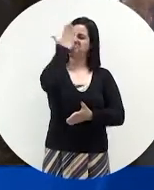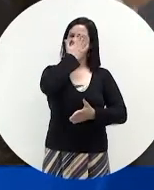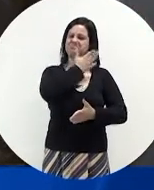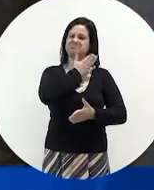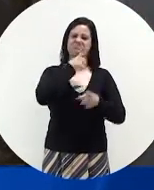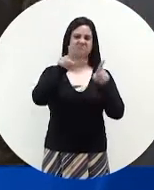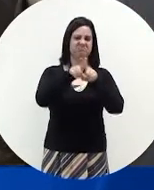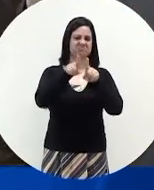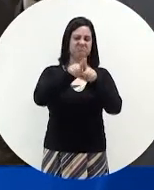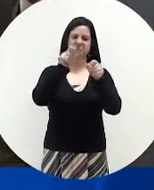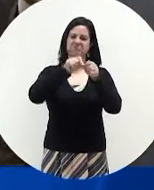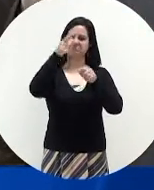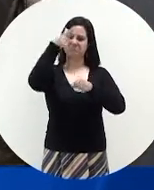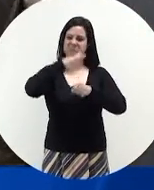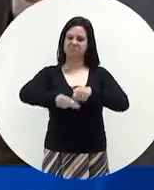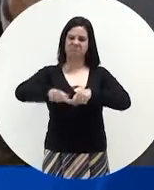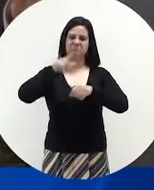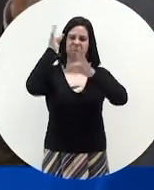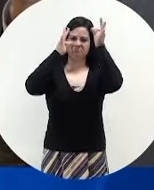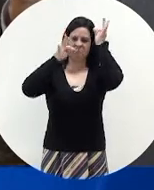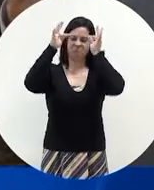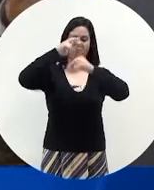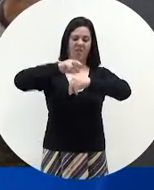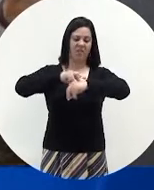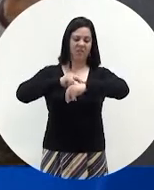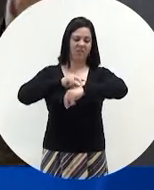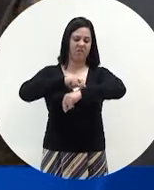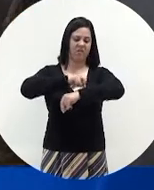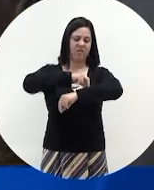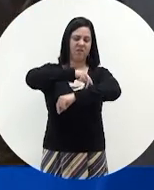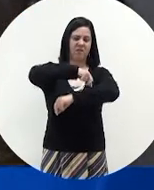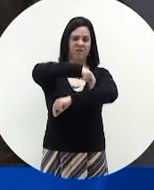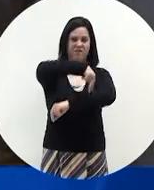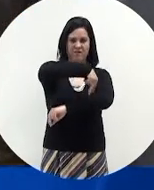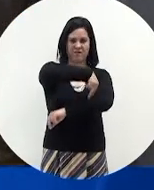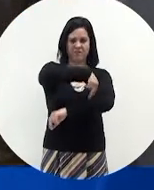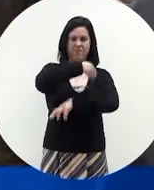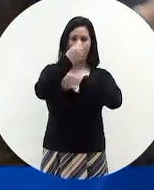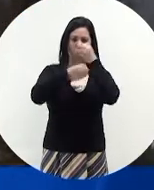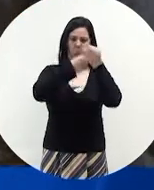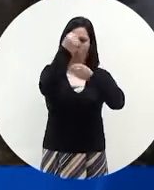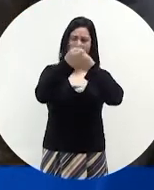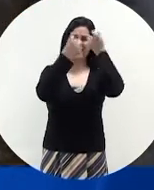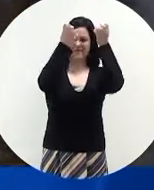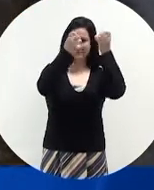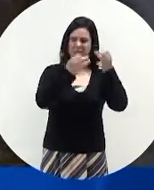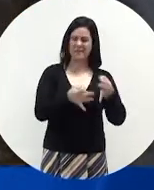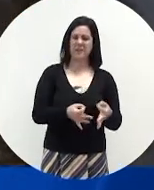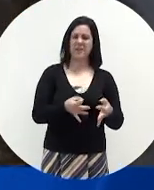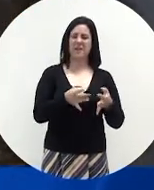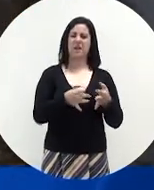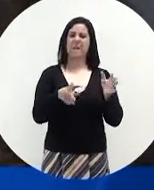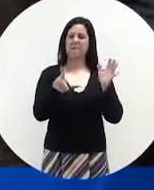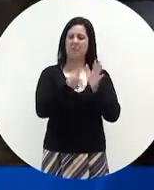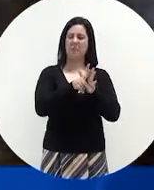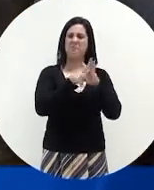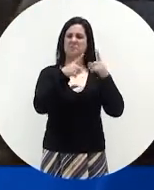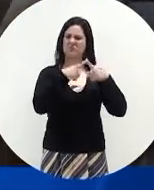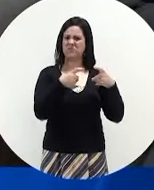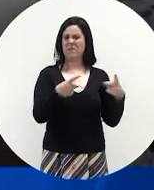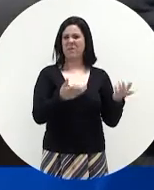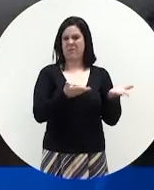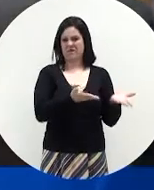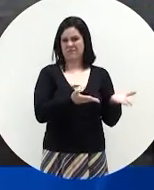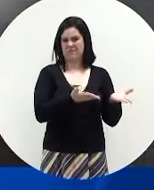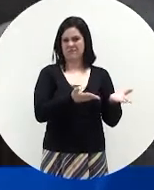e reproduzi de tal maneira que eu possa descrever cada uma das suas etapas. E ninguém